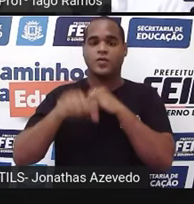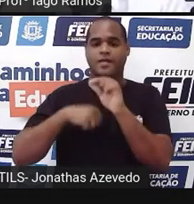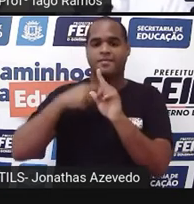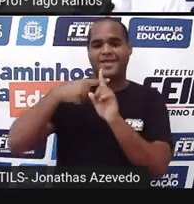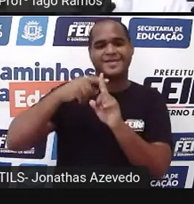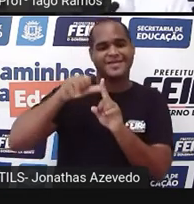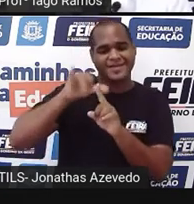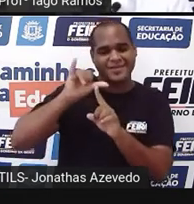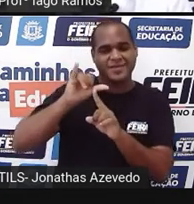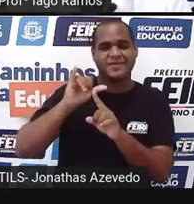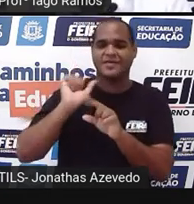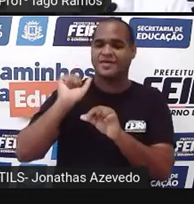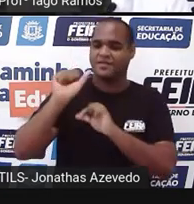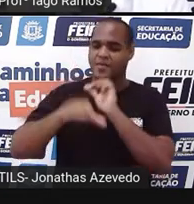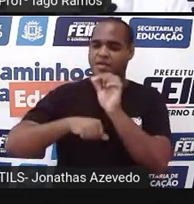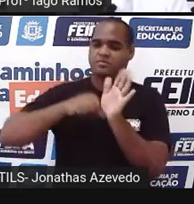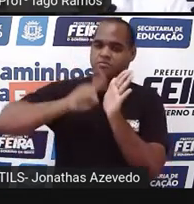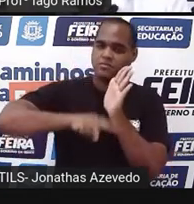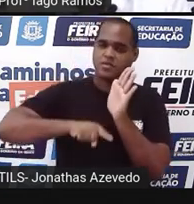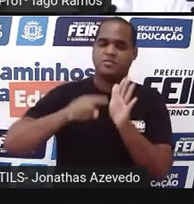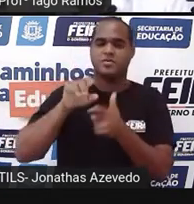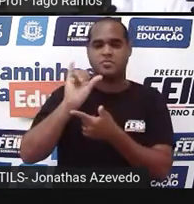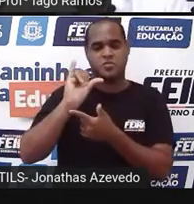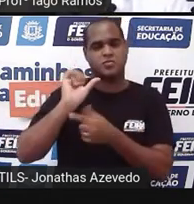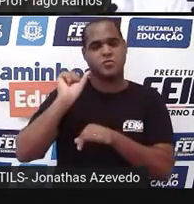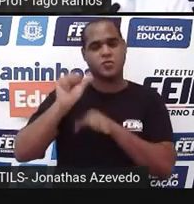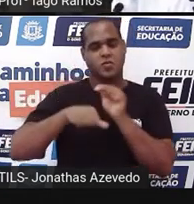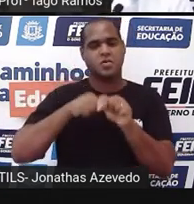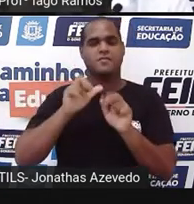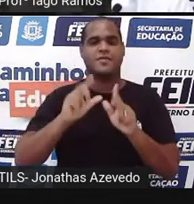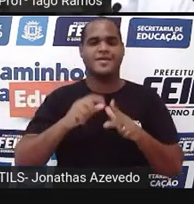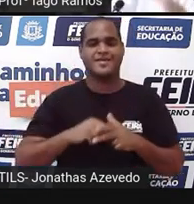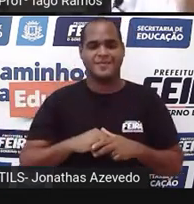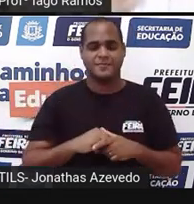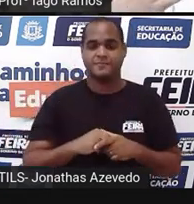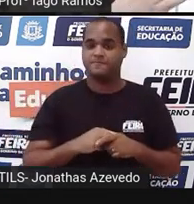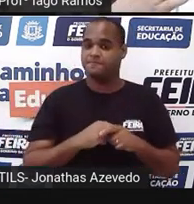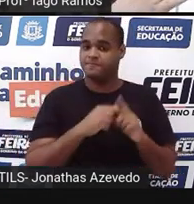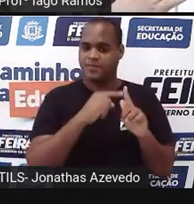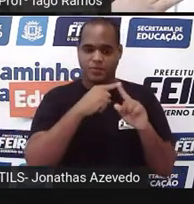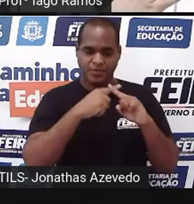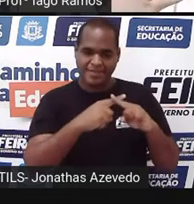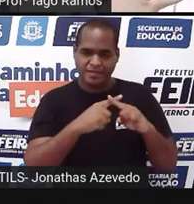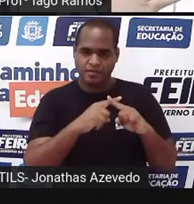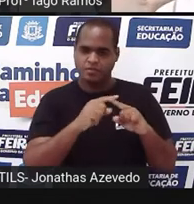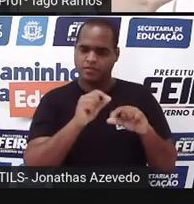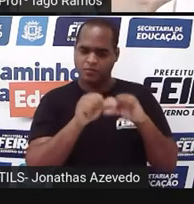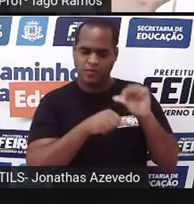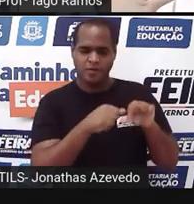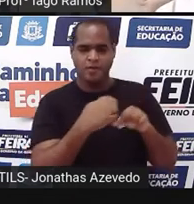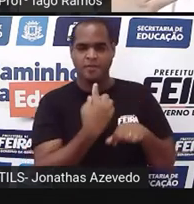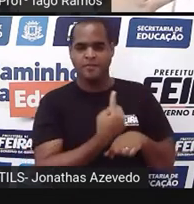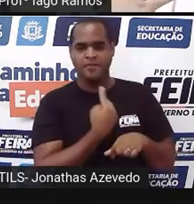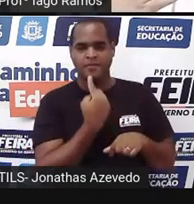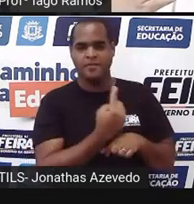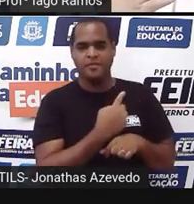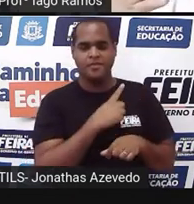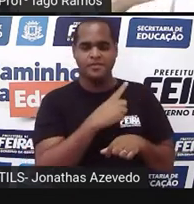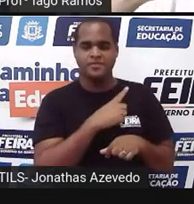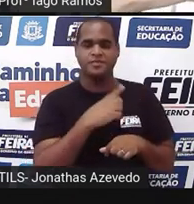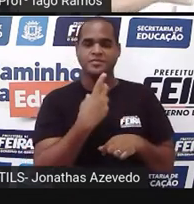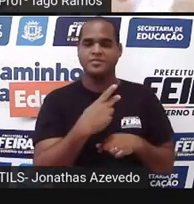lado vai com operação inversa fica menos y então isolei o x o x ficou sozinho e acabou